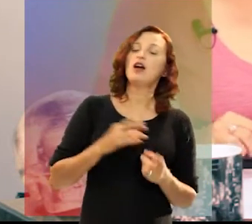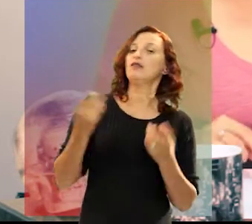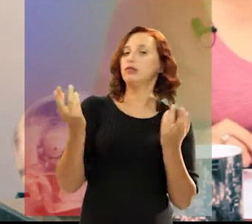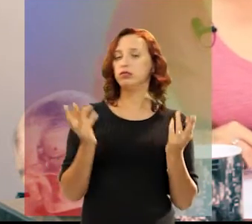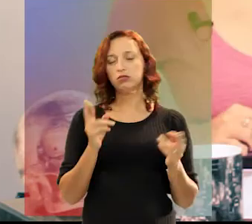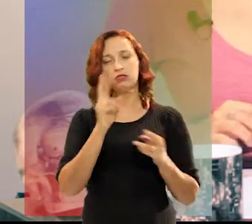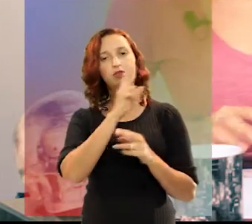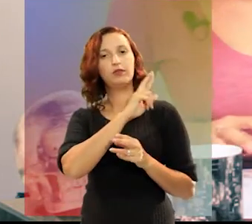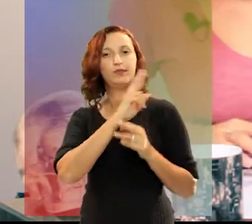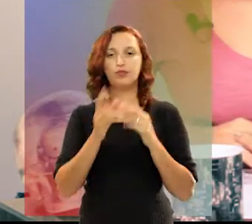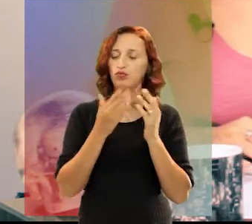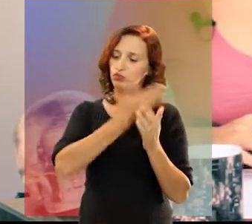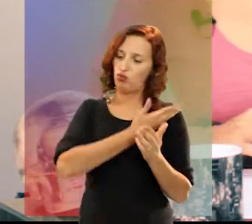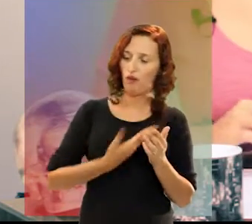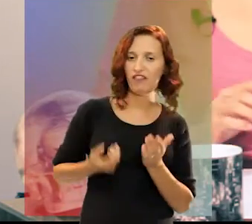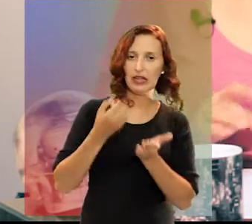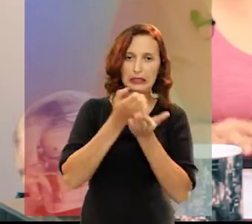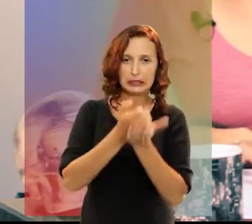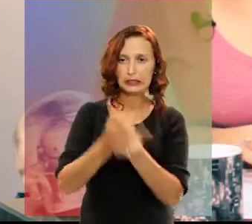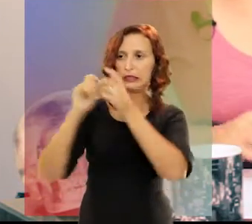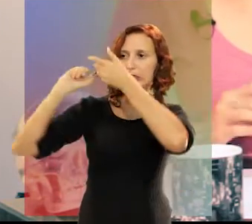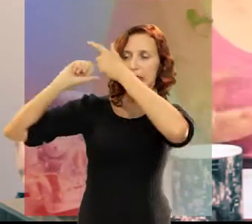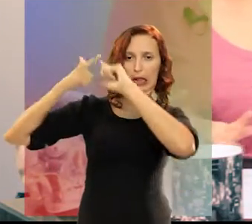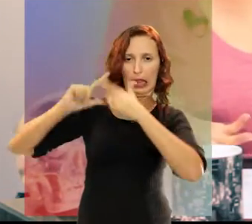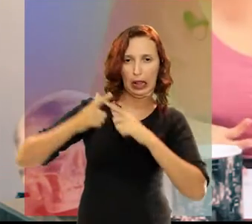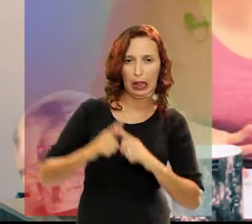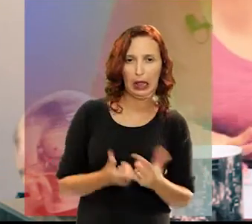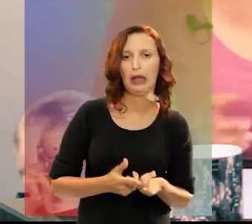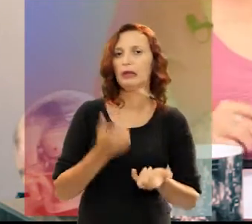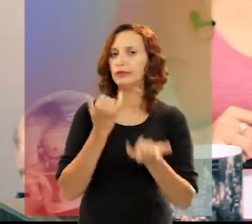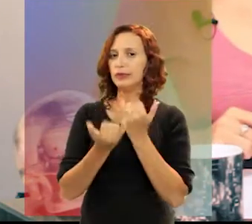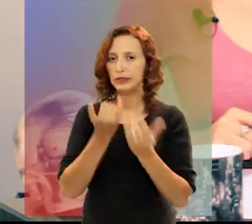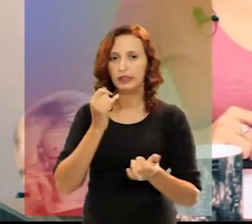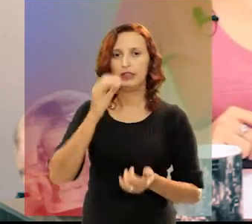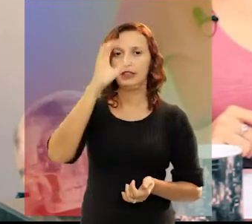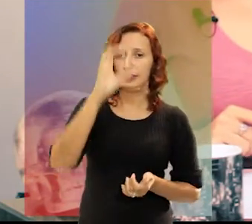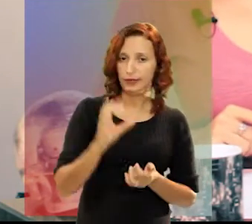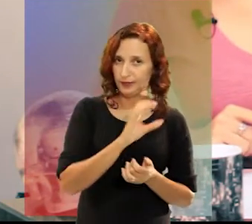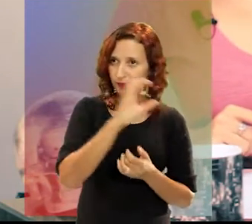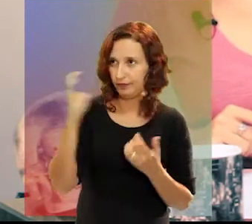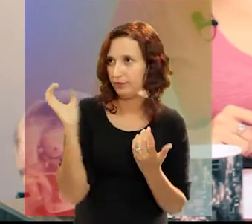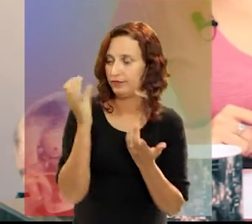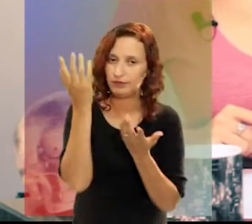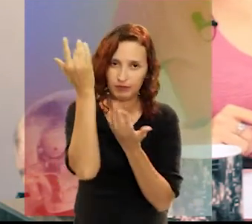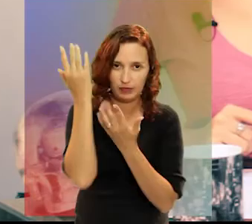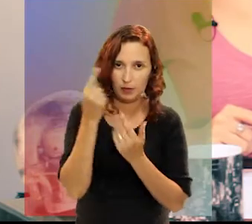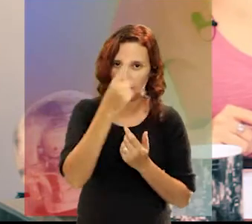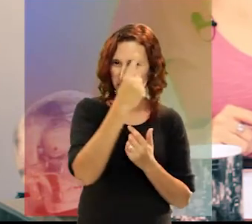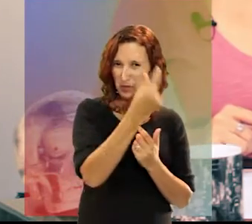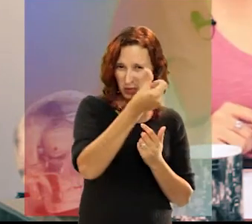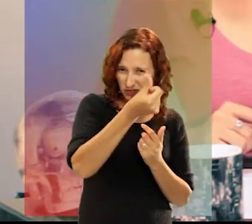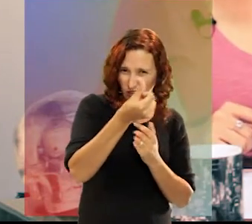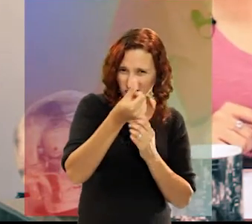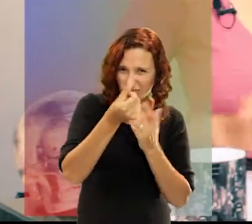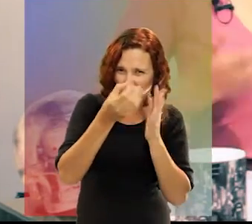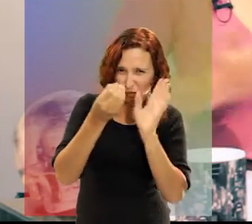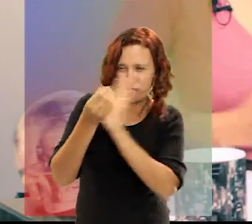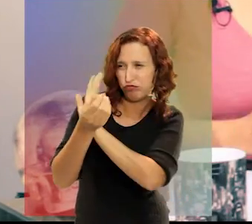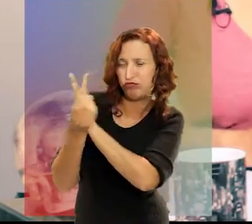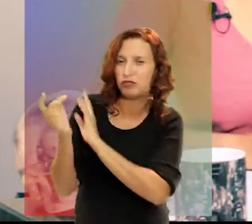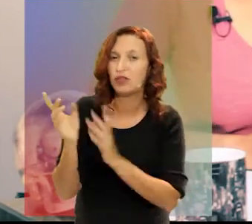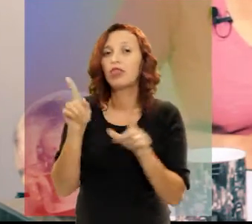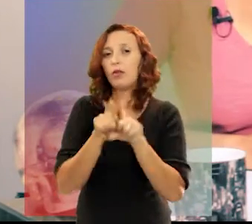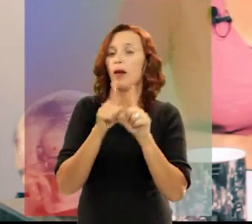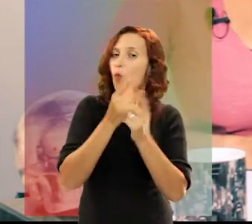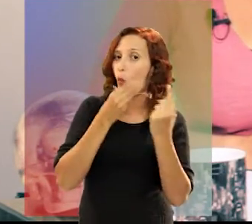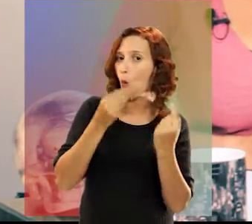vivia num regime totalitário, conservador, protestante. História das Inquisições, 1600 e tanto, tá ligado? E o Guy